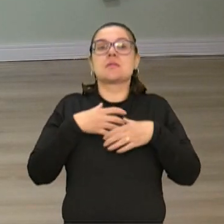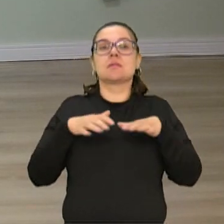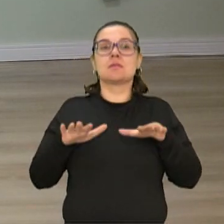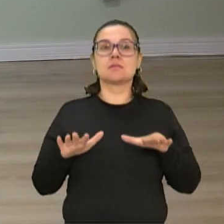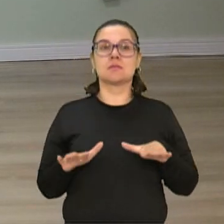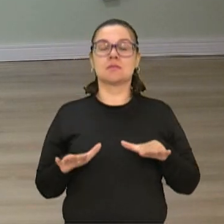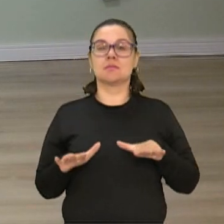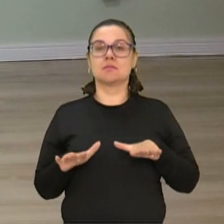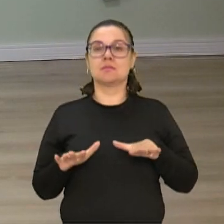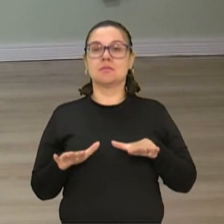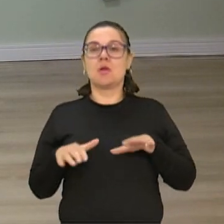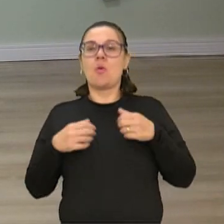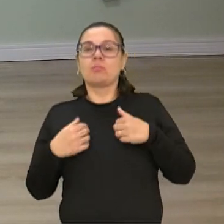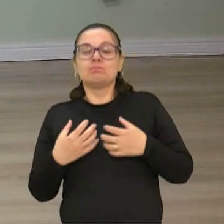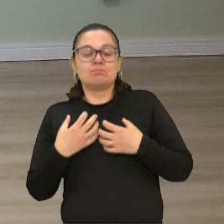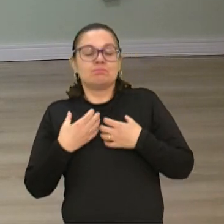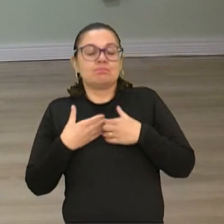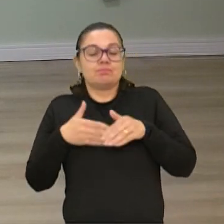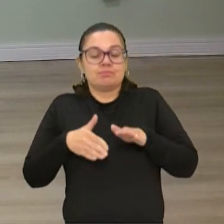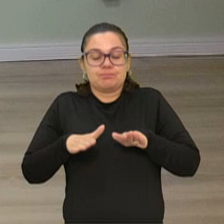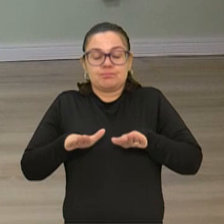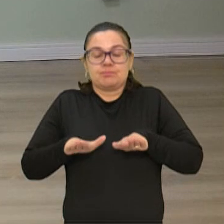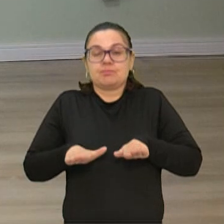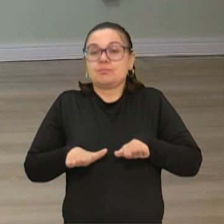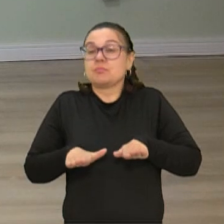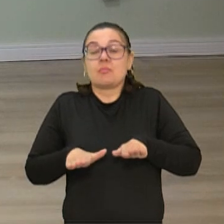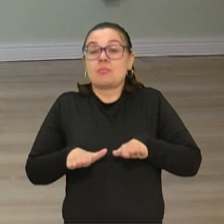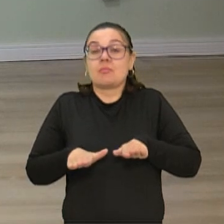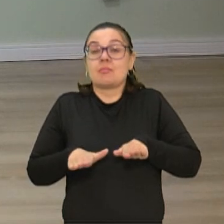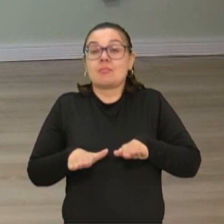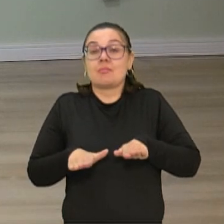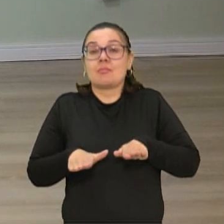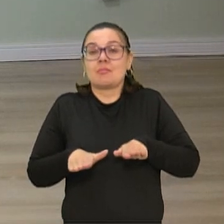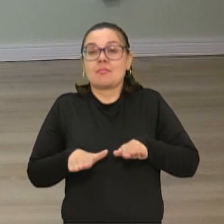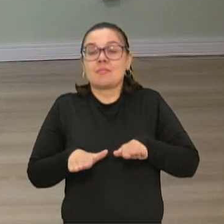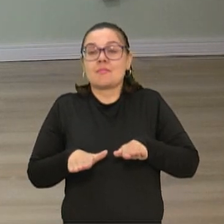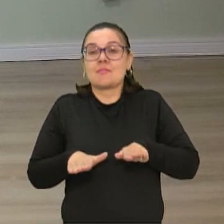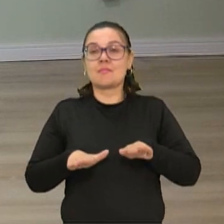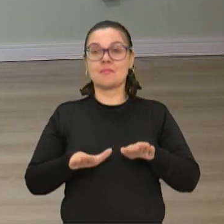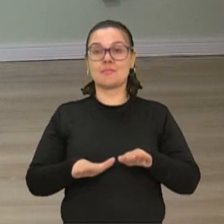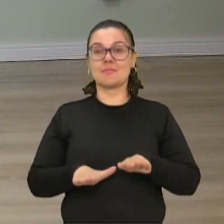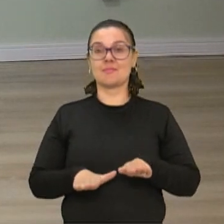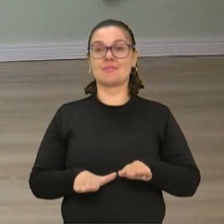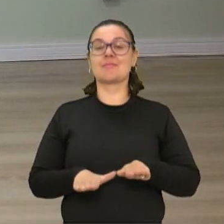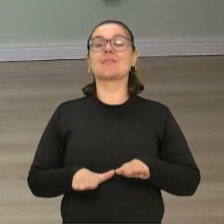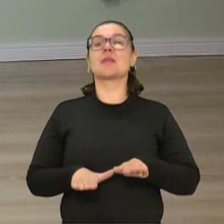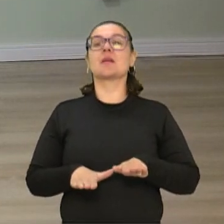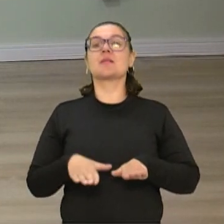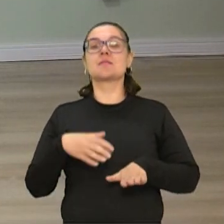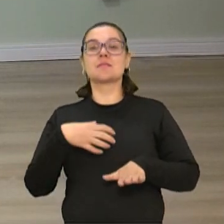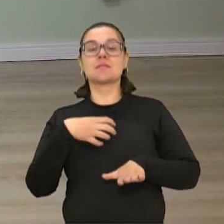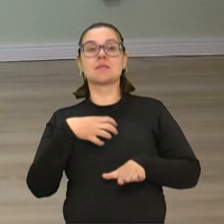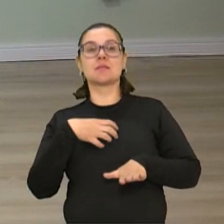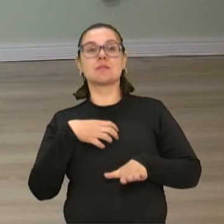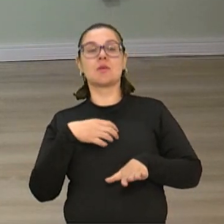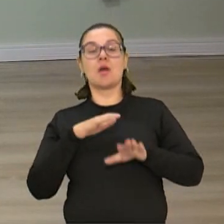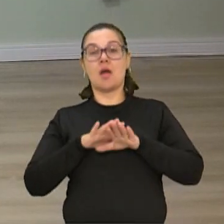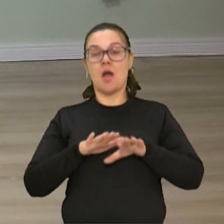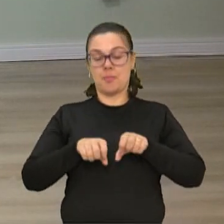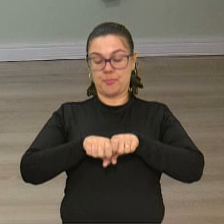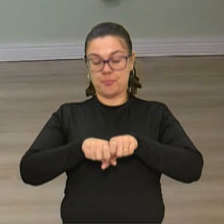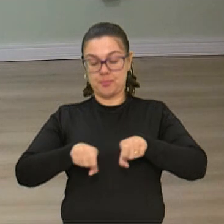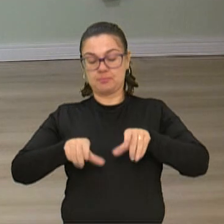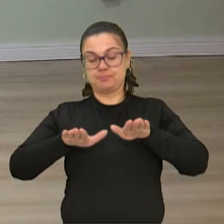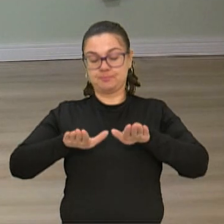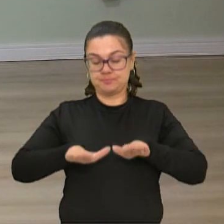Qual a sensação que você tem? Como que ela te chega? Ou você ainda tem essa sensação de pressão,